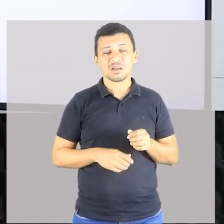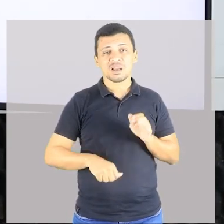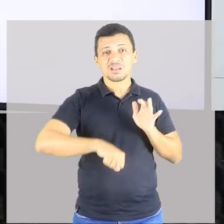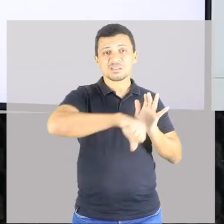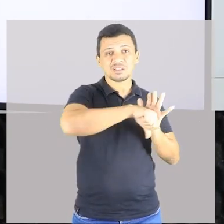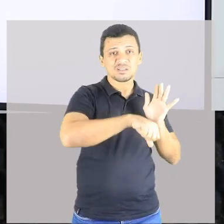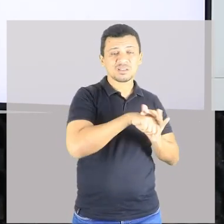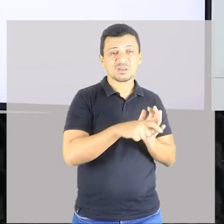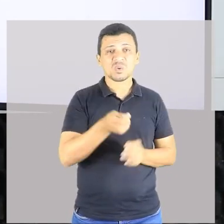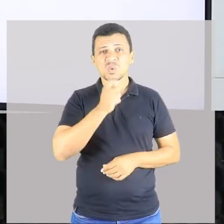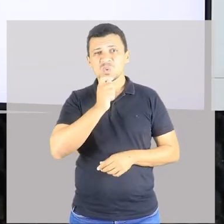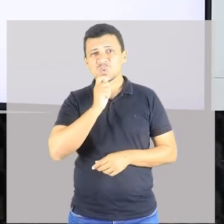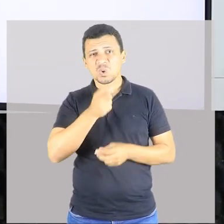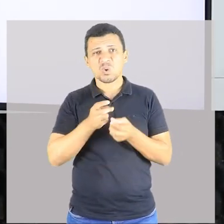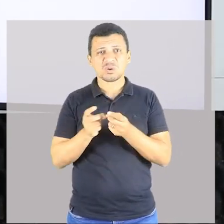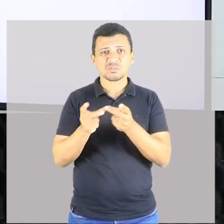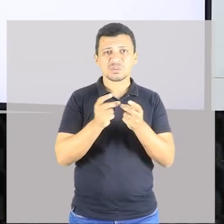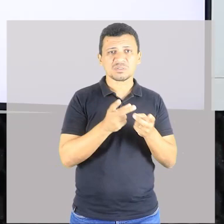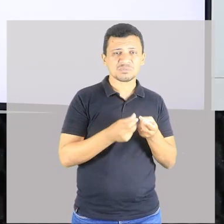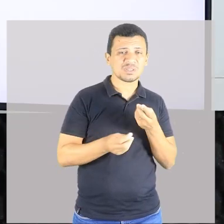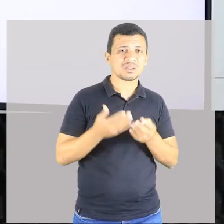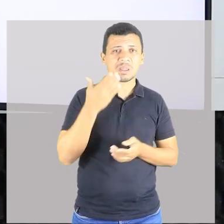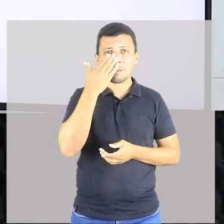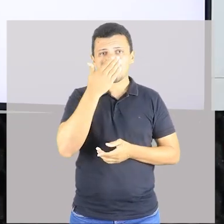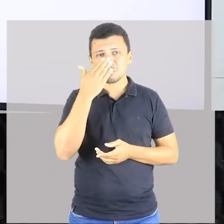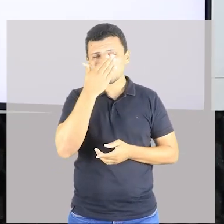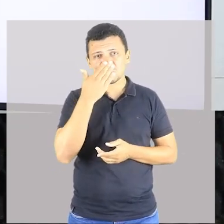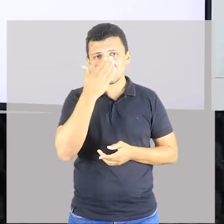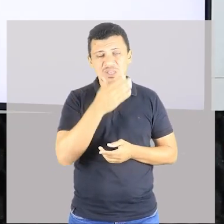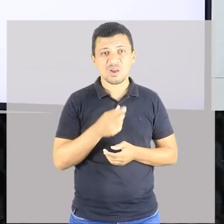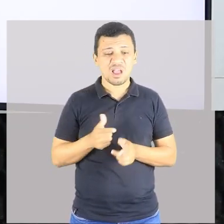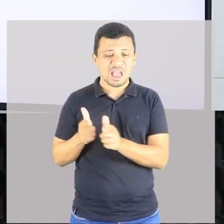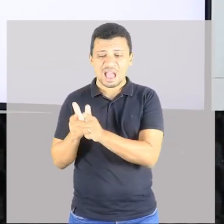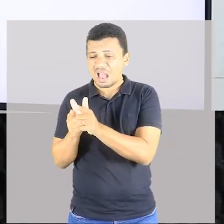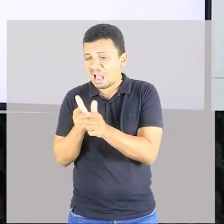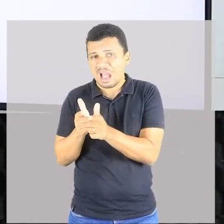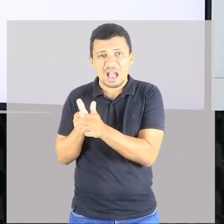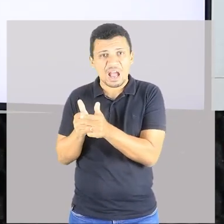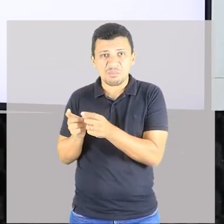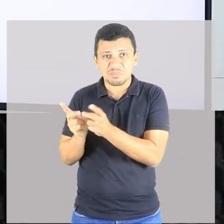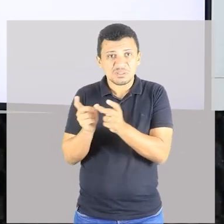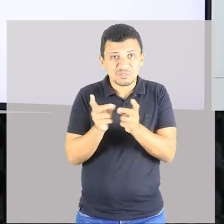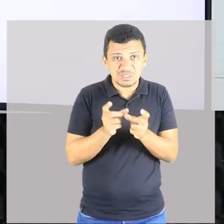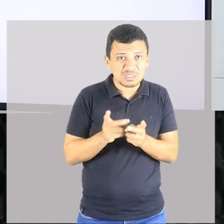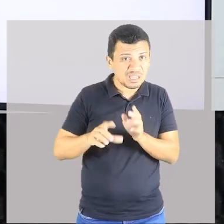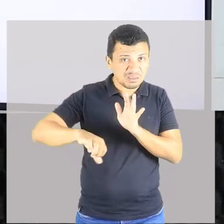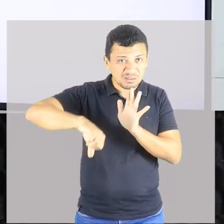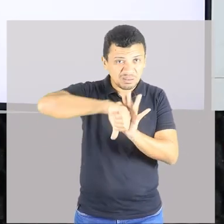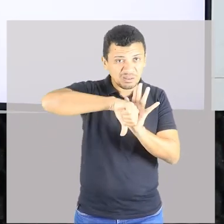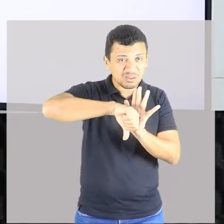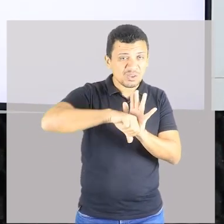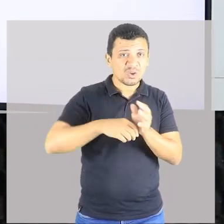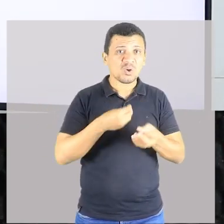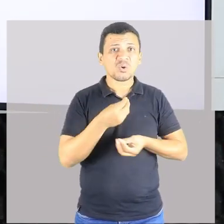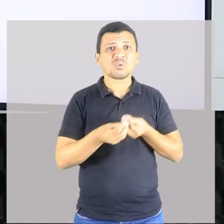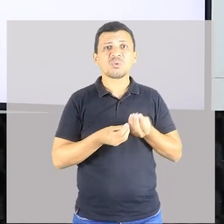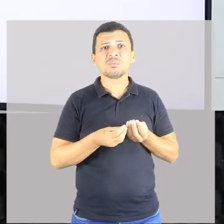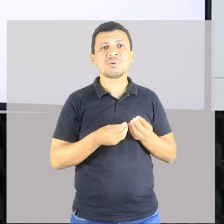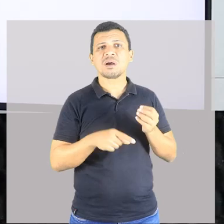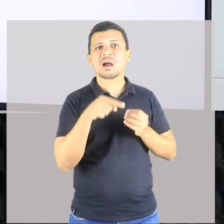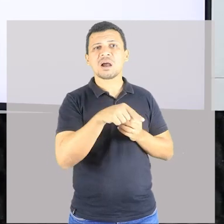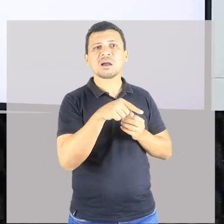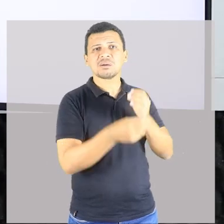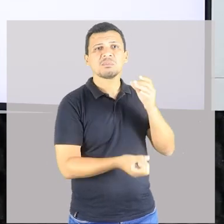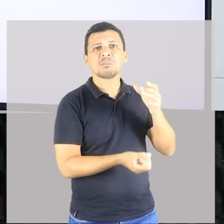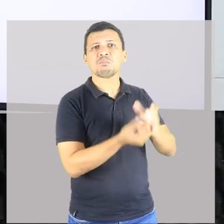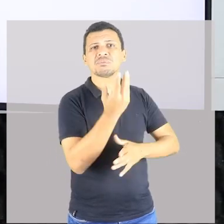tráfico de drogas, prostituição, por exemplo, tráfico de armas, normalmente as áreas base onde esses produtos são originários,